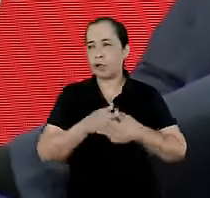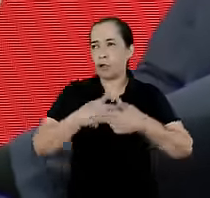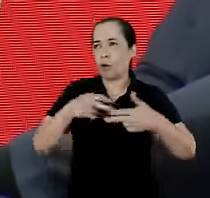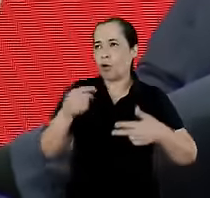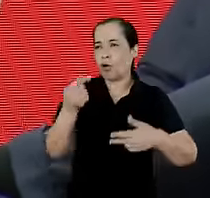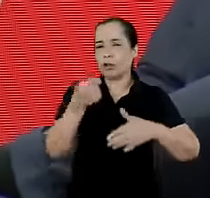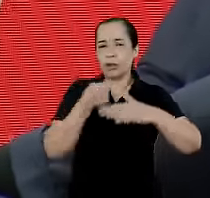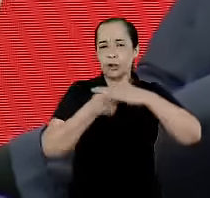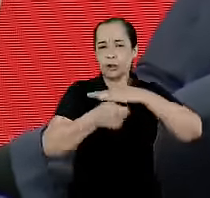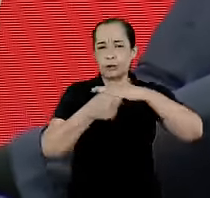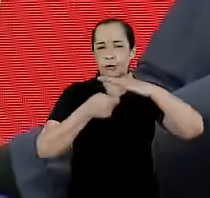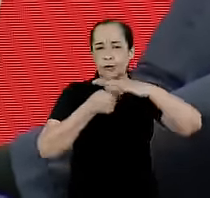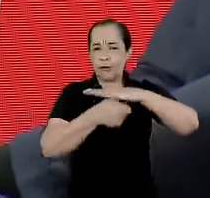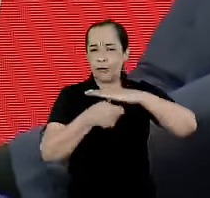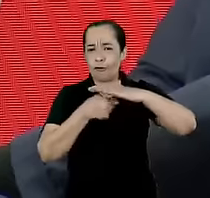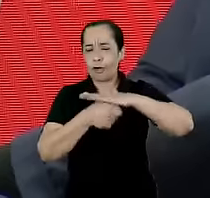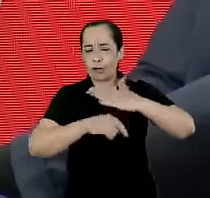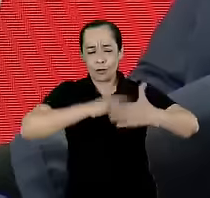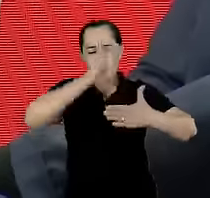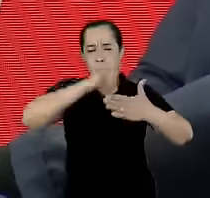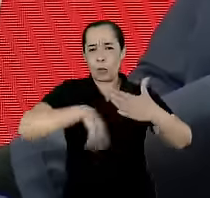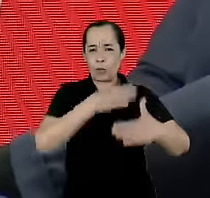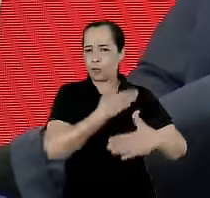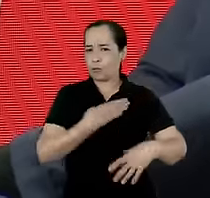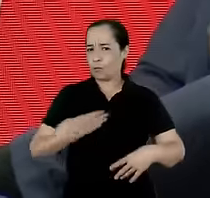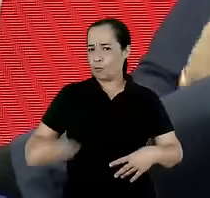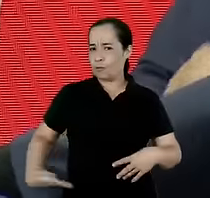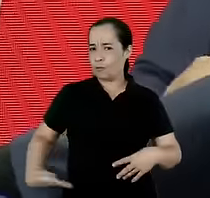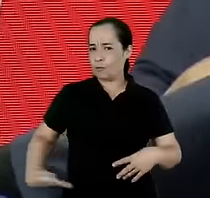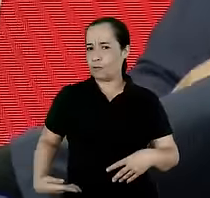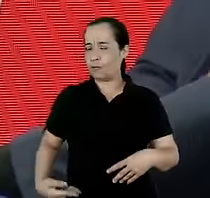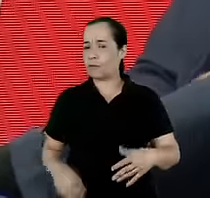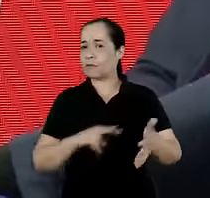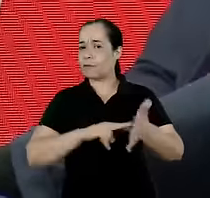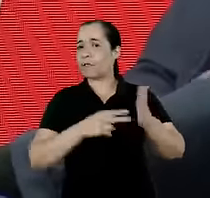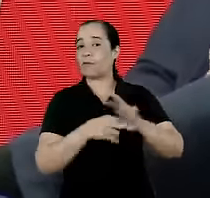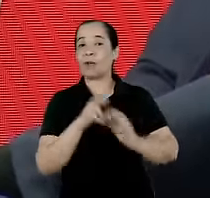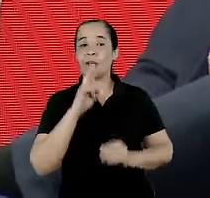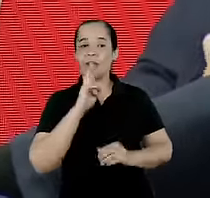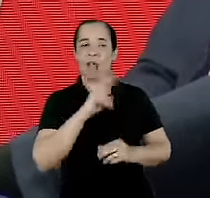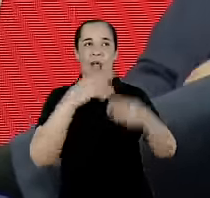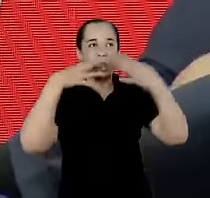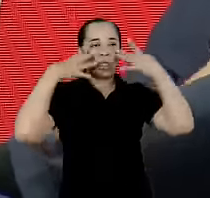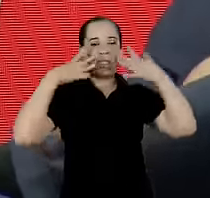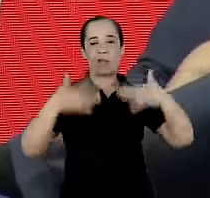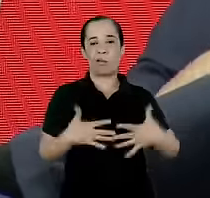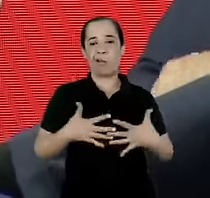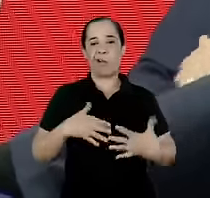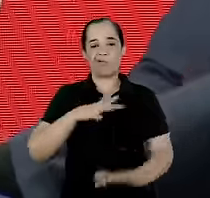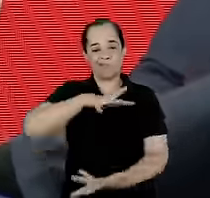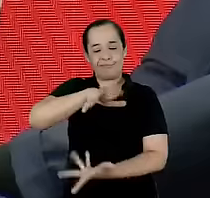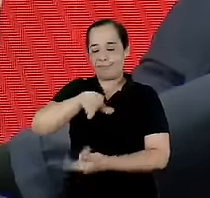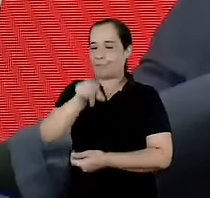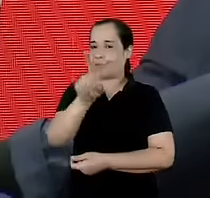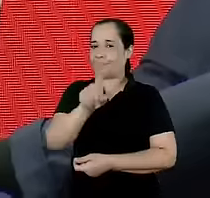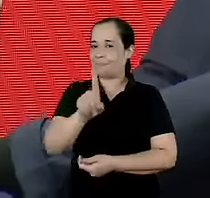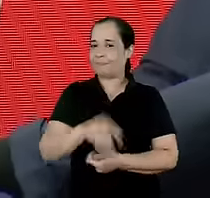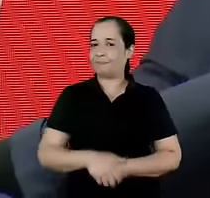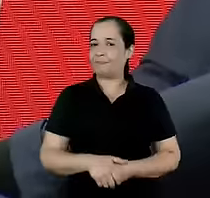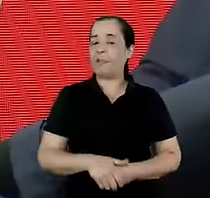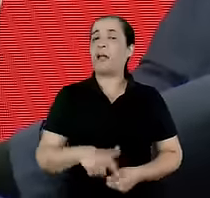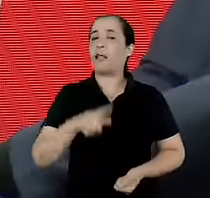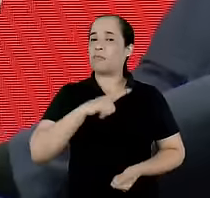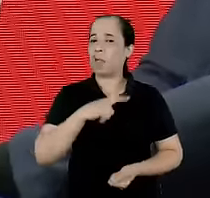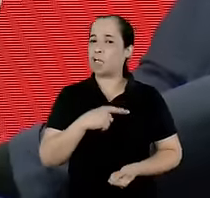elevado em títulos públicos seja resultado de forças naturais do mercado eu acho que a gente tem hoje uma série de distorções